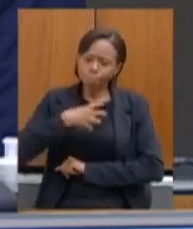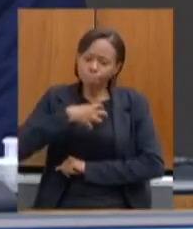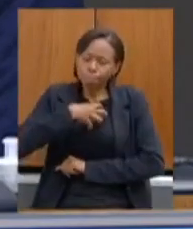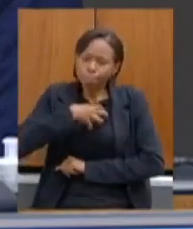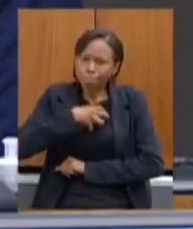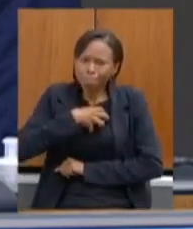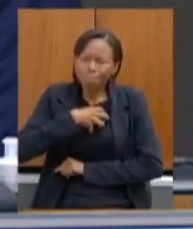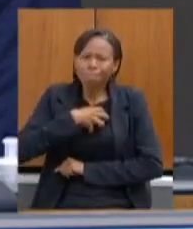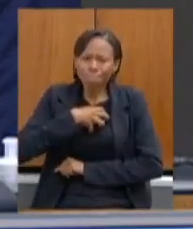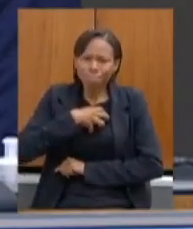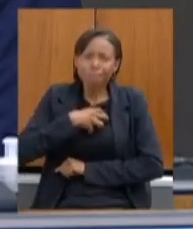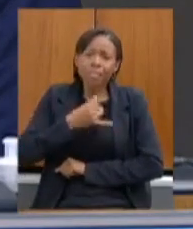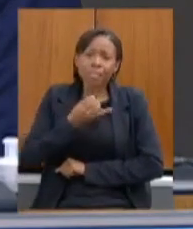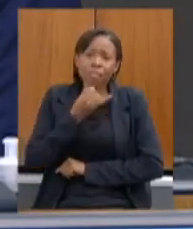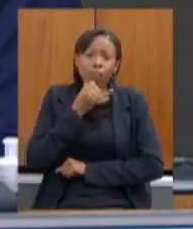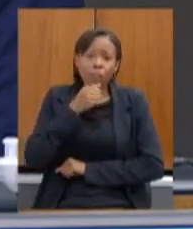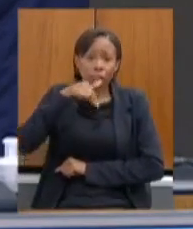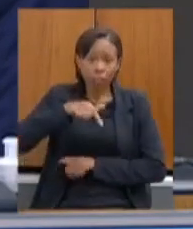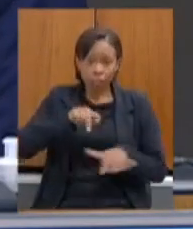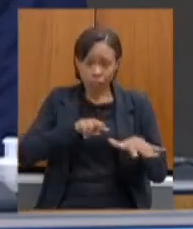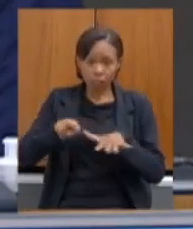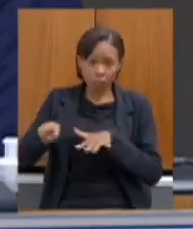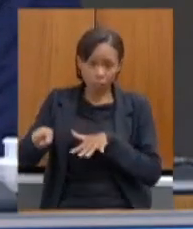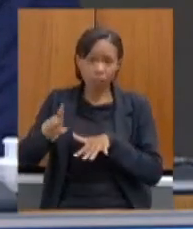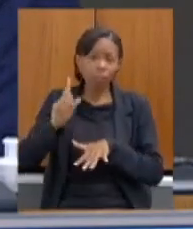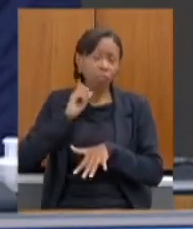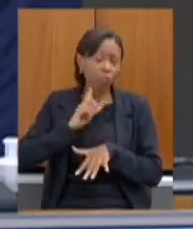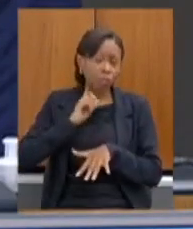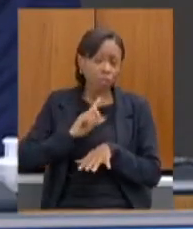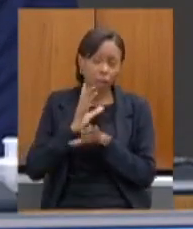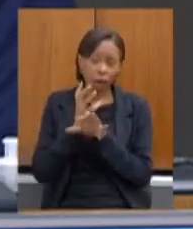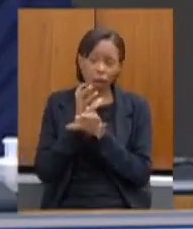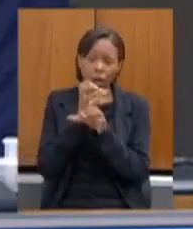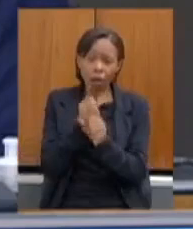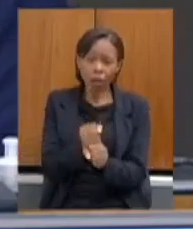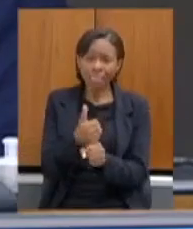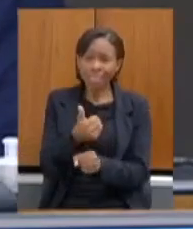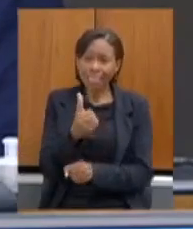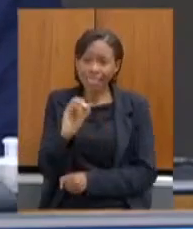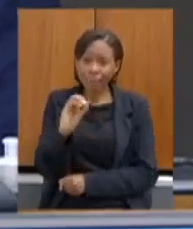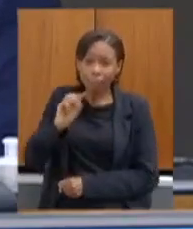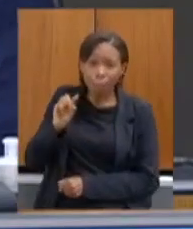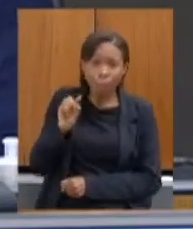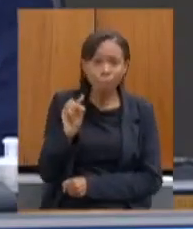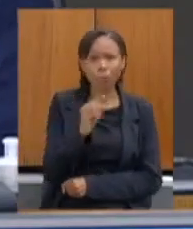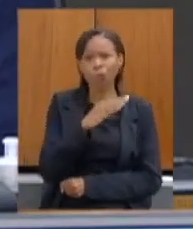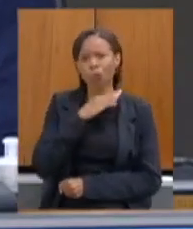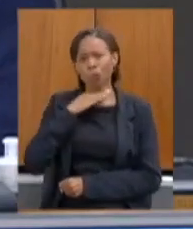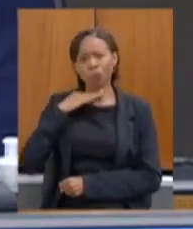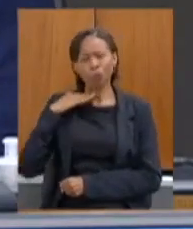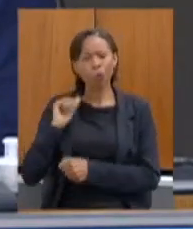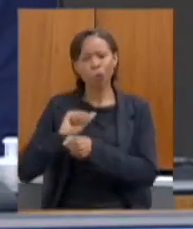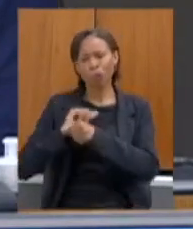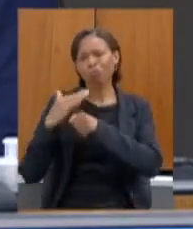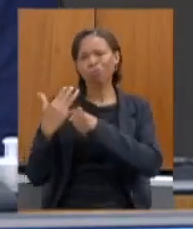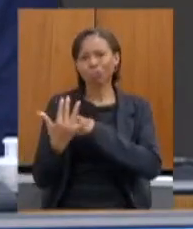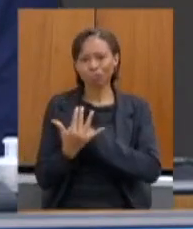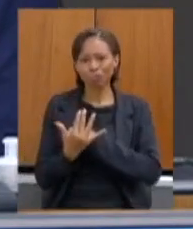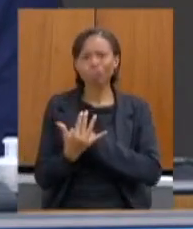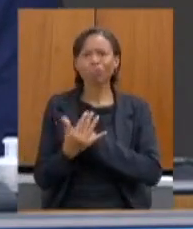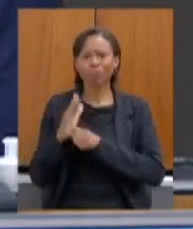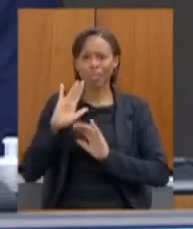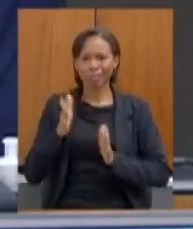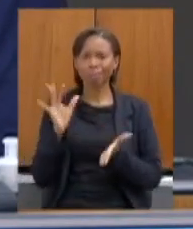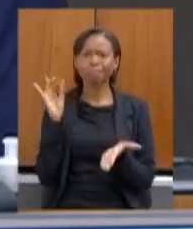Infelizmente, essa semana, o Estado de Minas Gerais completou a triste marca de 10 mil óbitos confirmados no nosso Estado por conta do coronavírus.